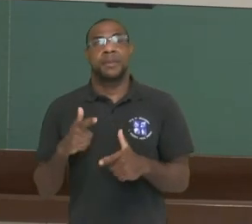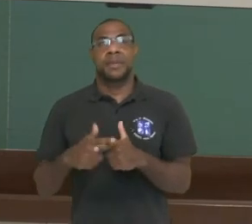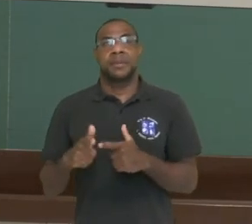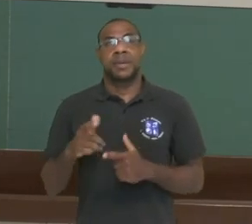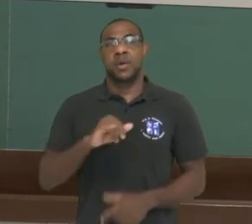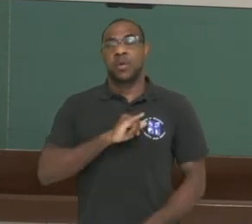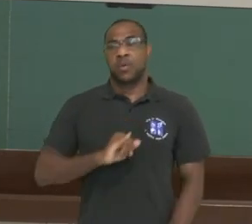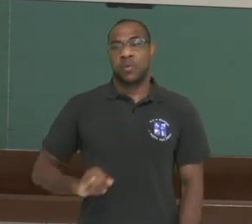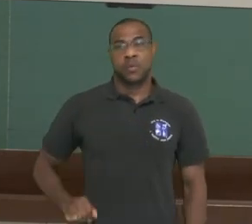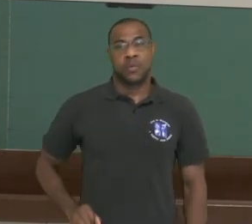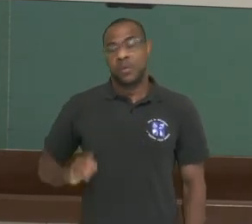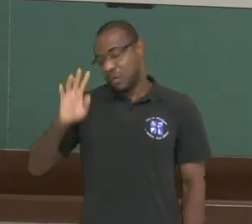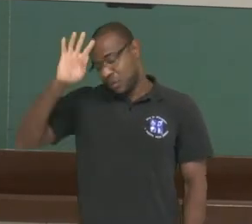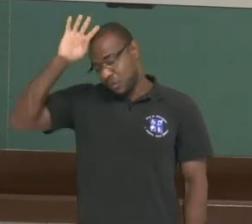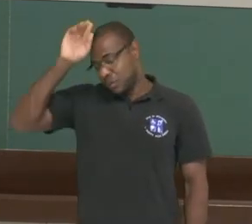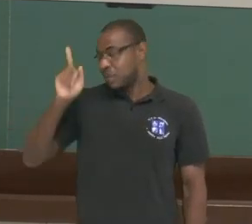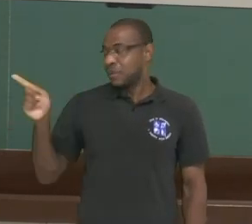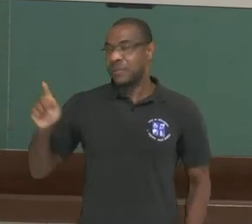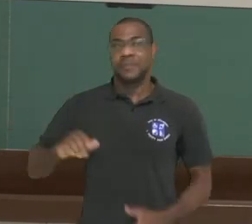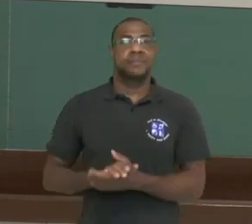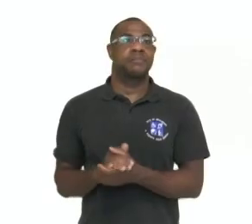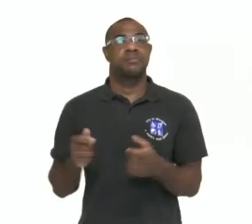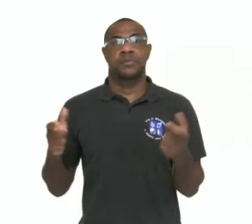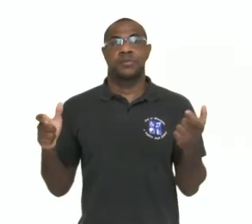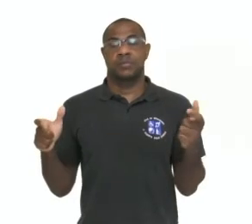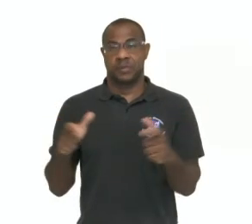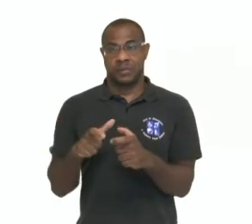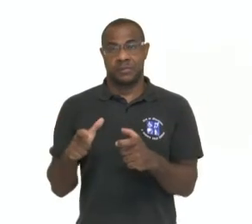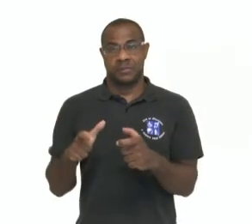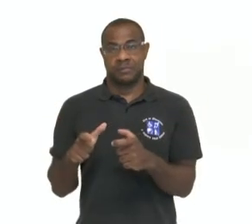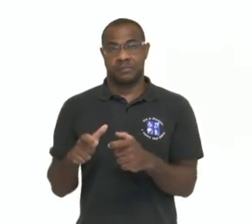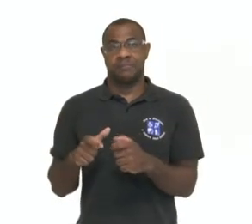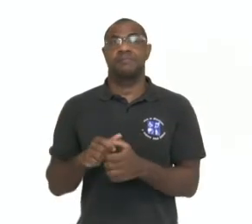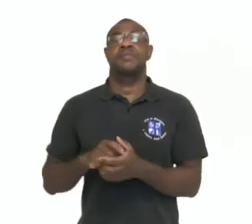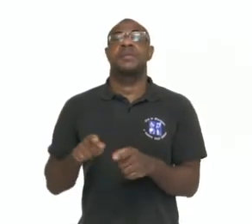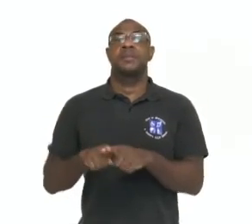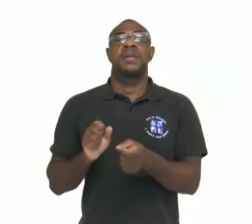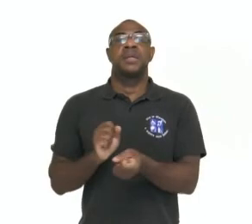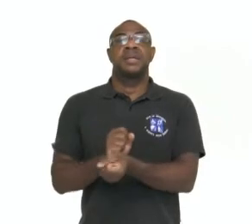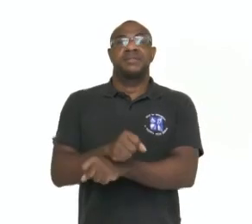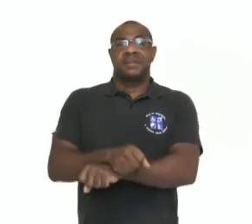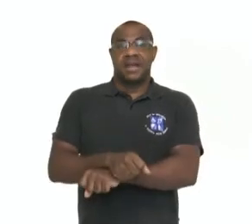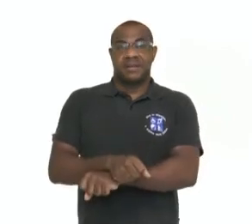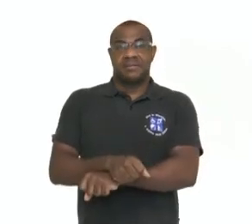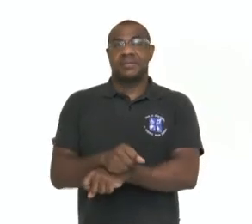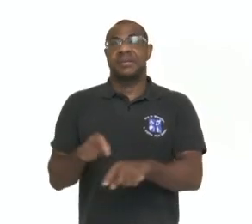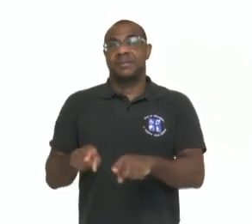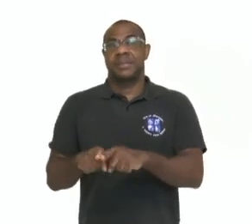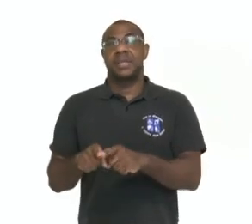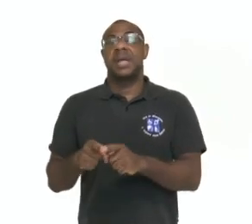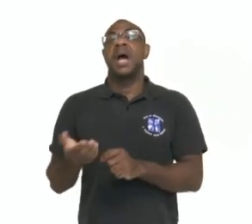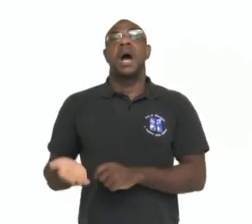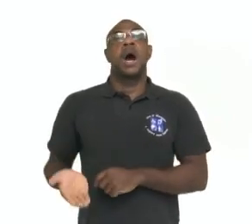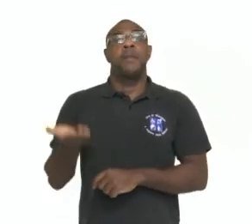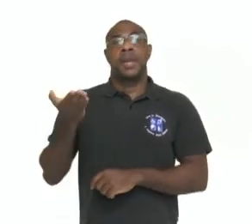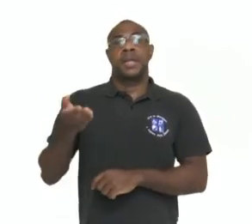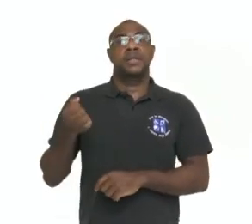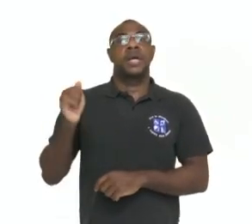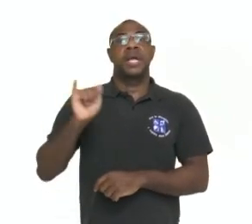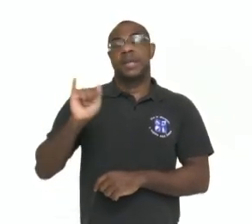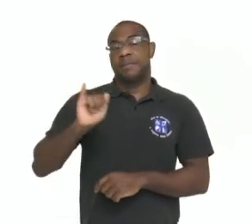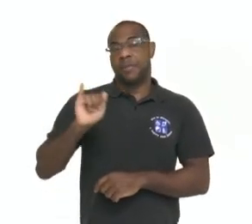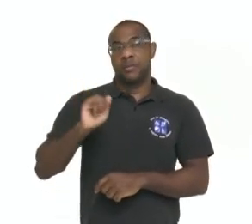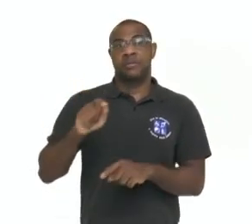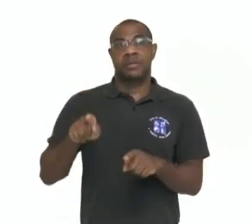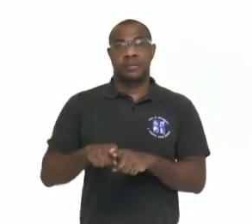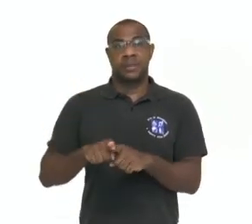conquista, diminuição da mão de obra escrava. Para cobrir gastos, imperadores romanos aumentam impostos e desvalorizam a moeda, então nós temos um problema